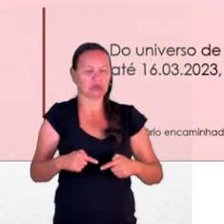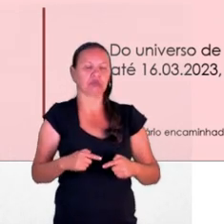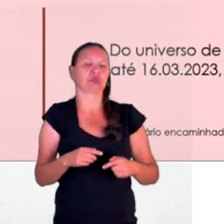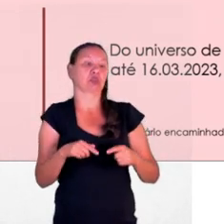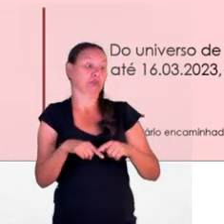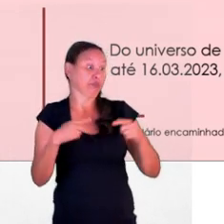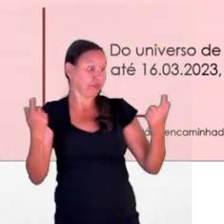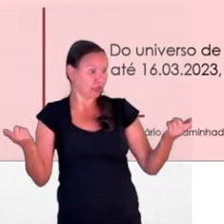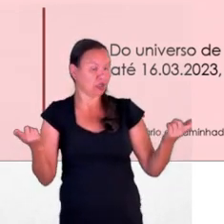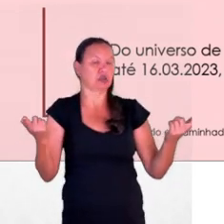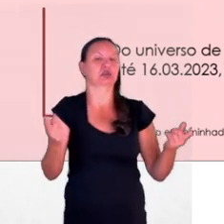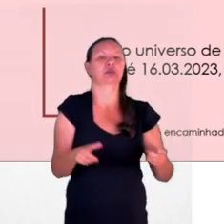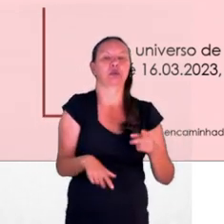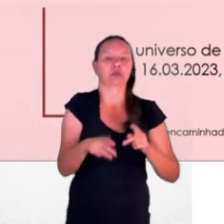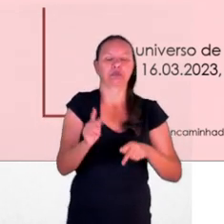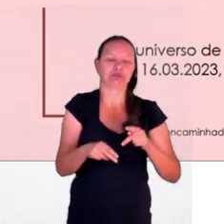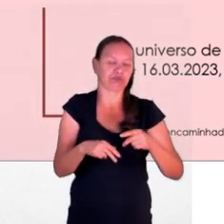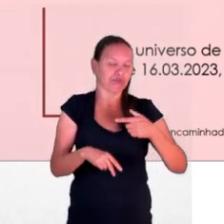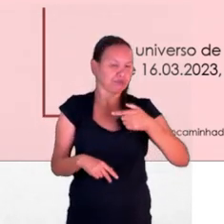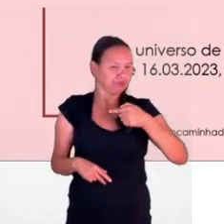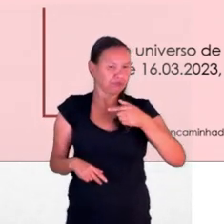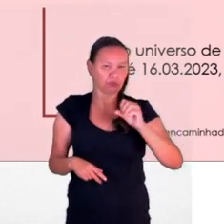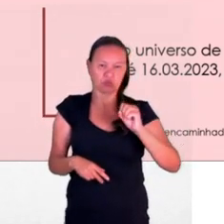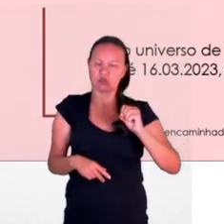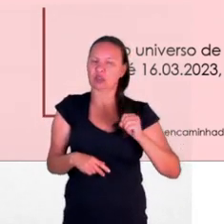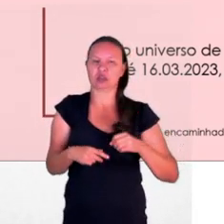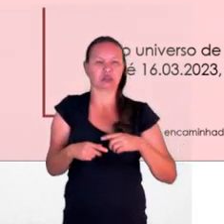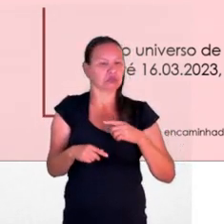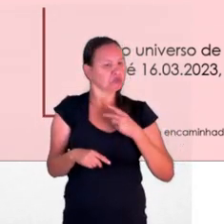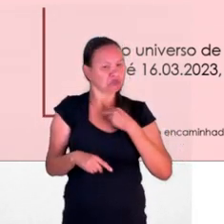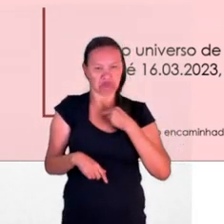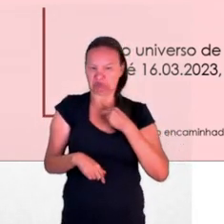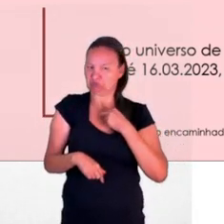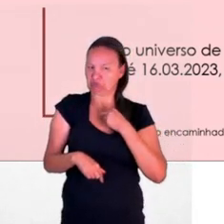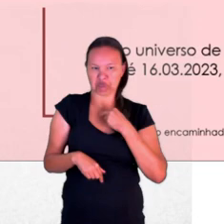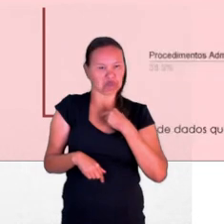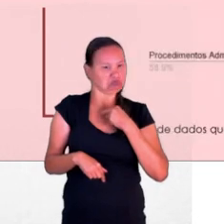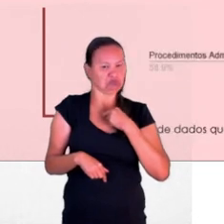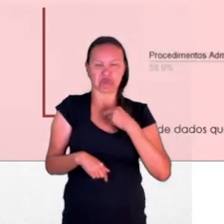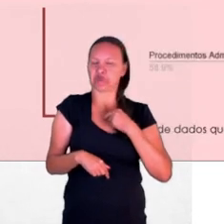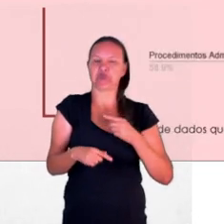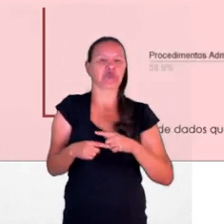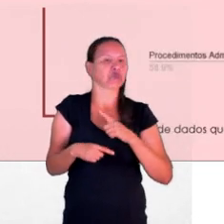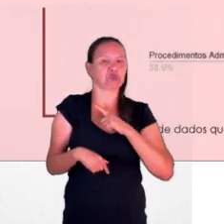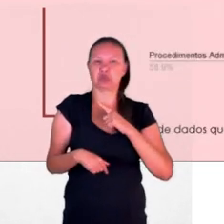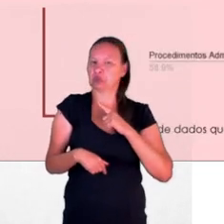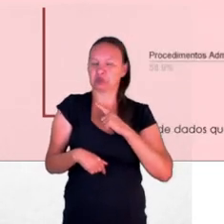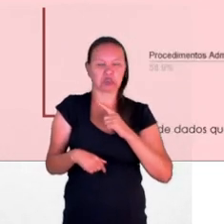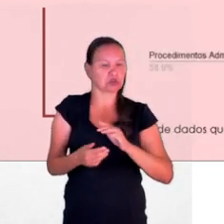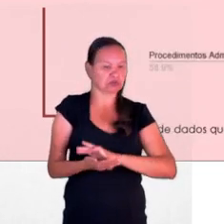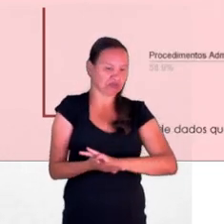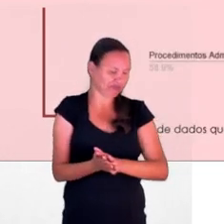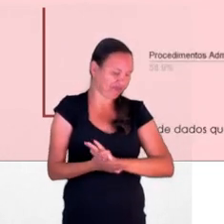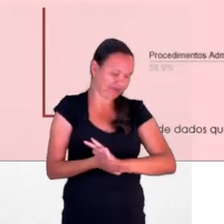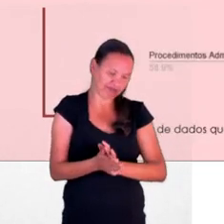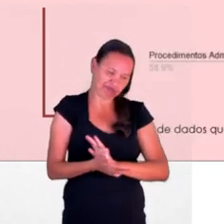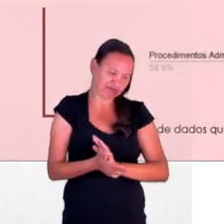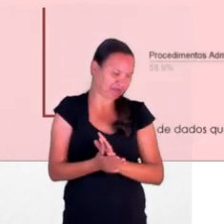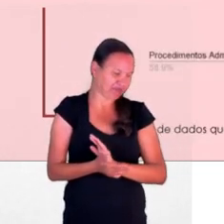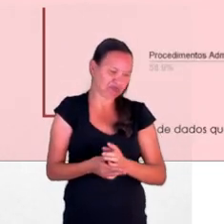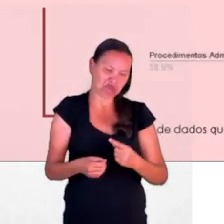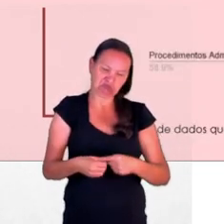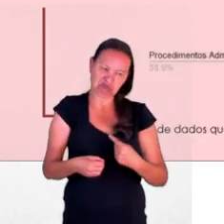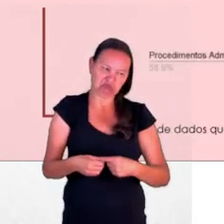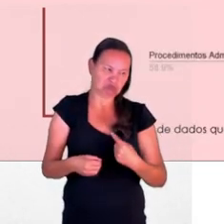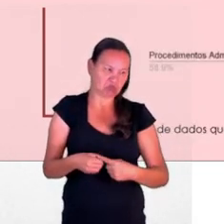responde mais de 70% dizendo que não tinham nada nos nos municípios se a gente desagrega essa informação